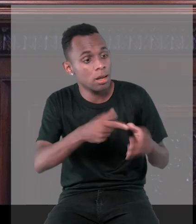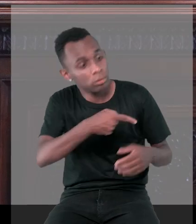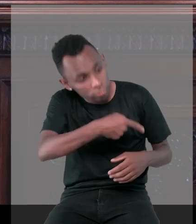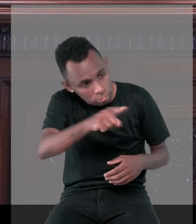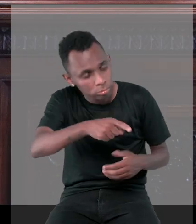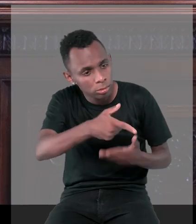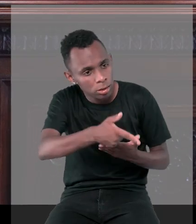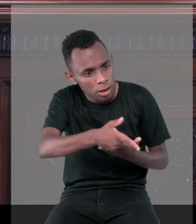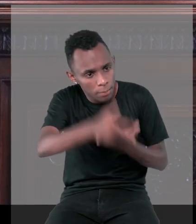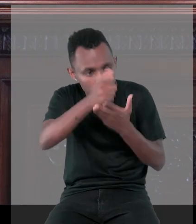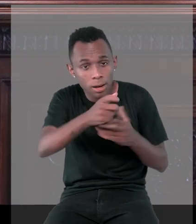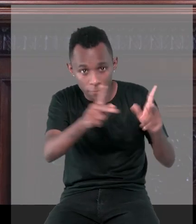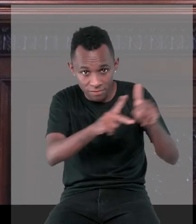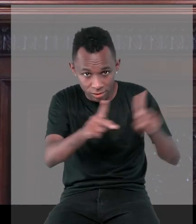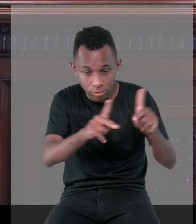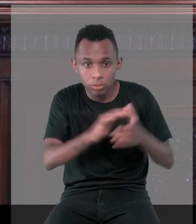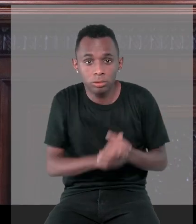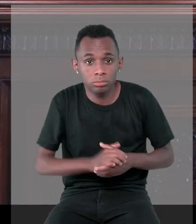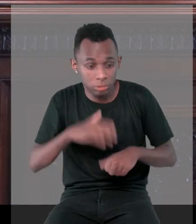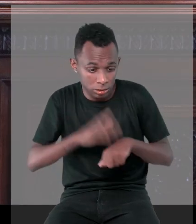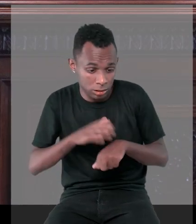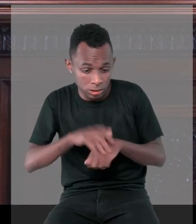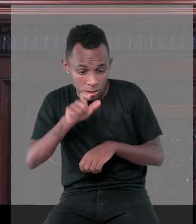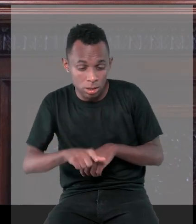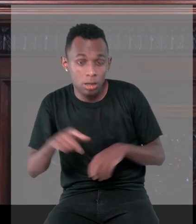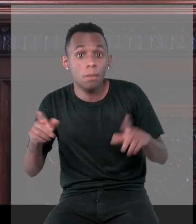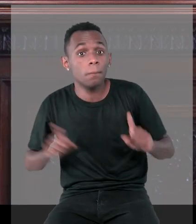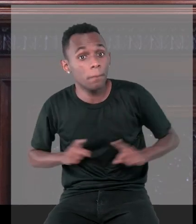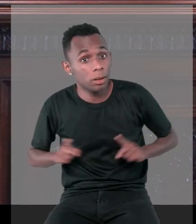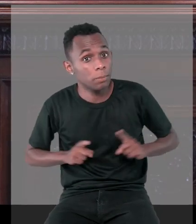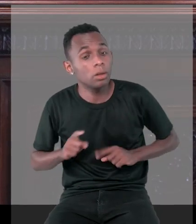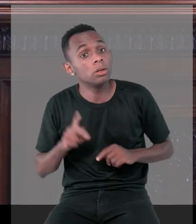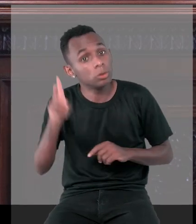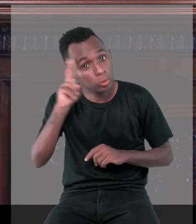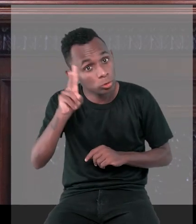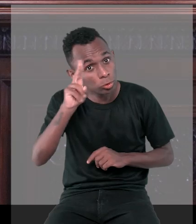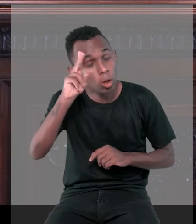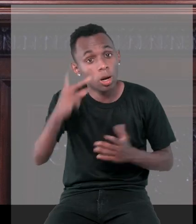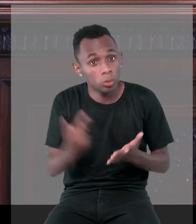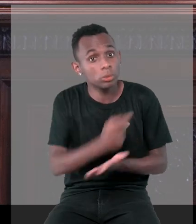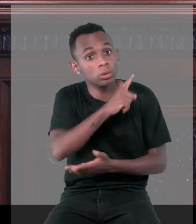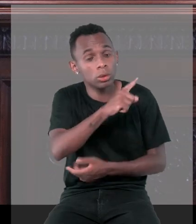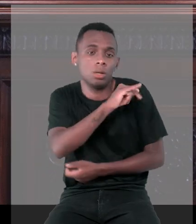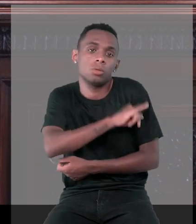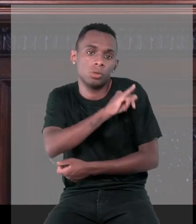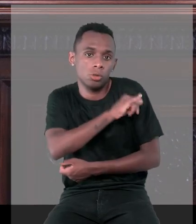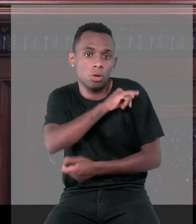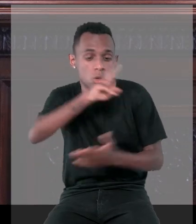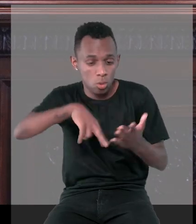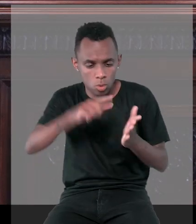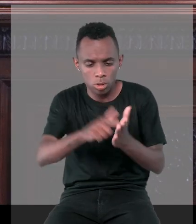matar a professora pelo próprio primo, essa história que aconteceu no Rio de Janeiro. Eu li